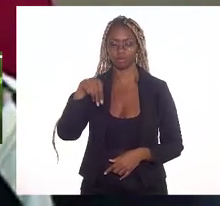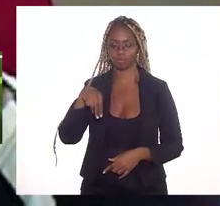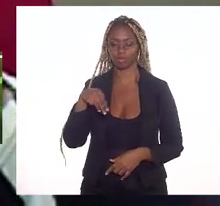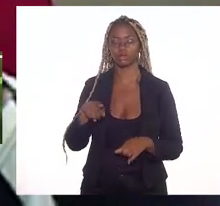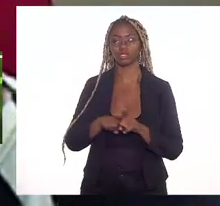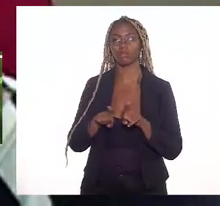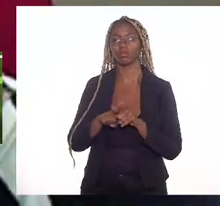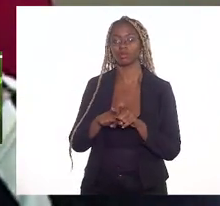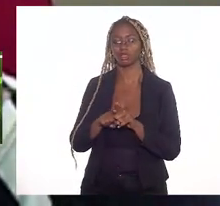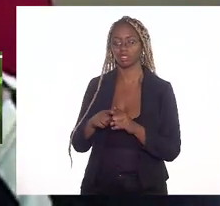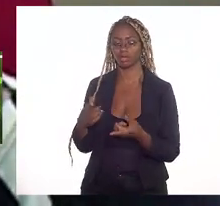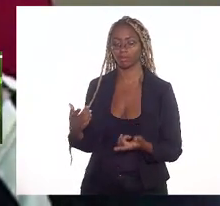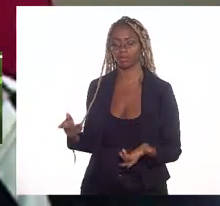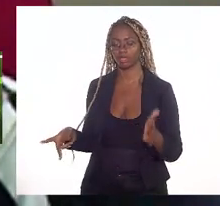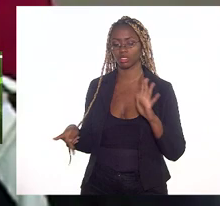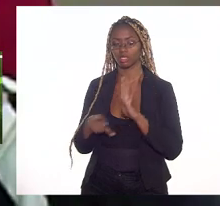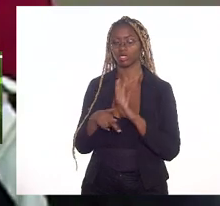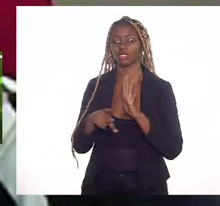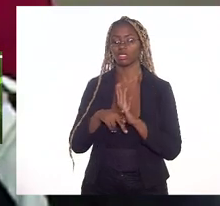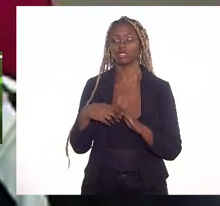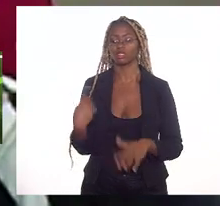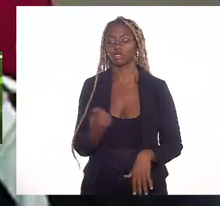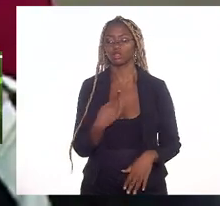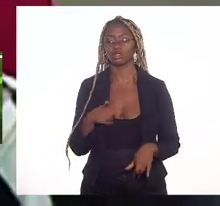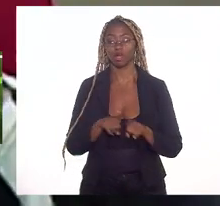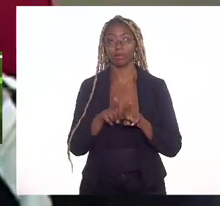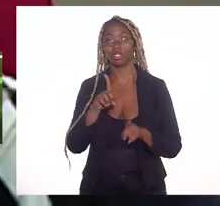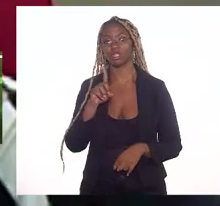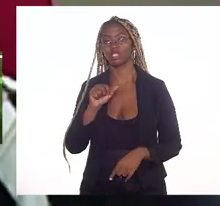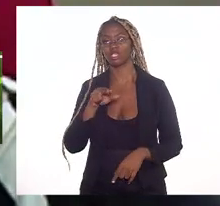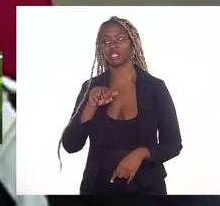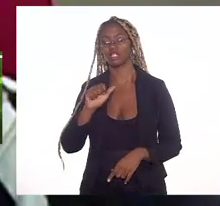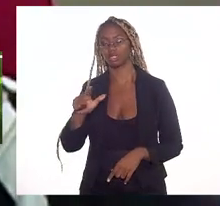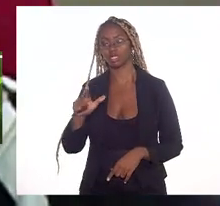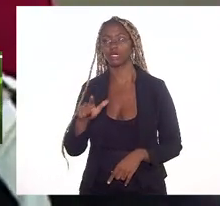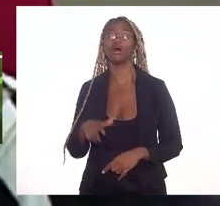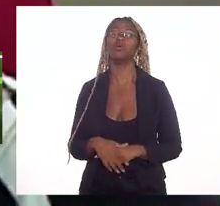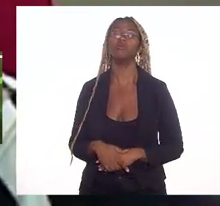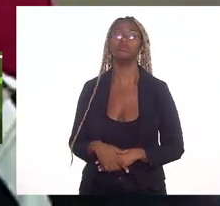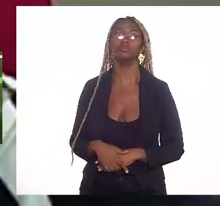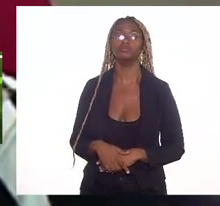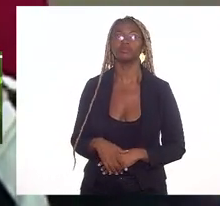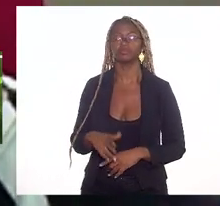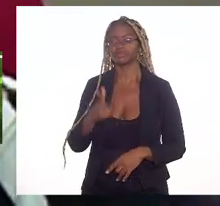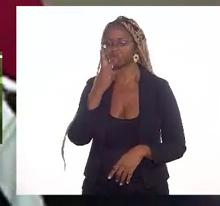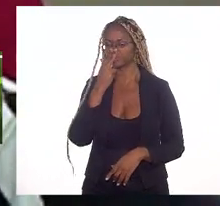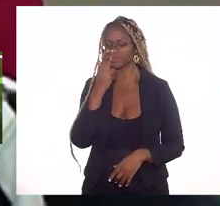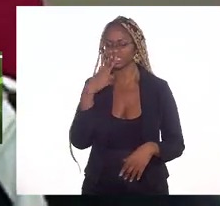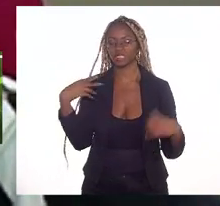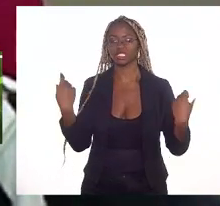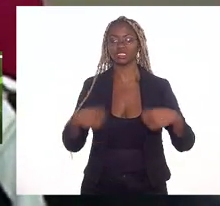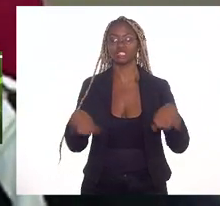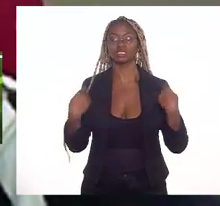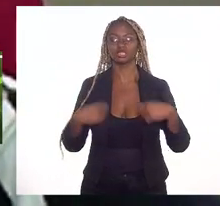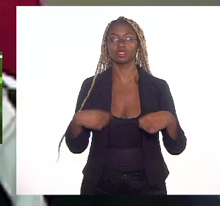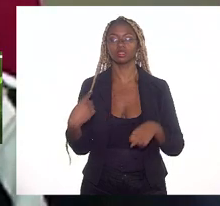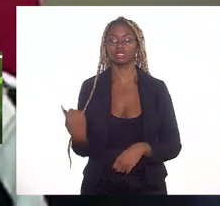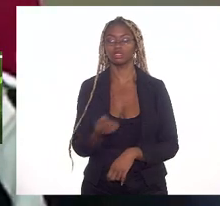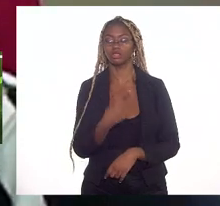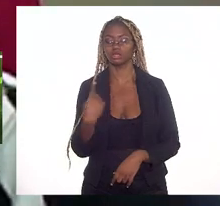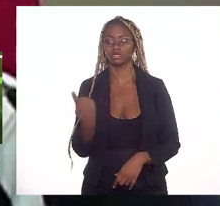nosso integrante, deputado Daniel Liberon, porque me parece da necessidade da gente